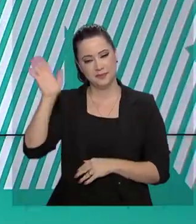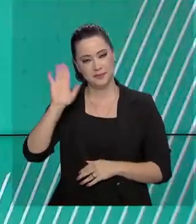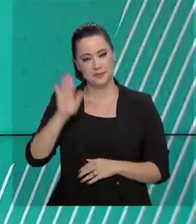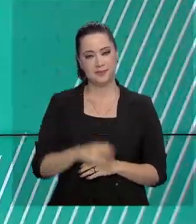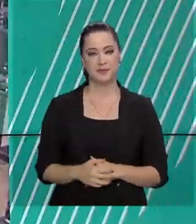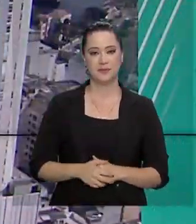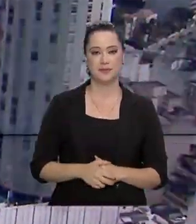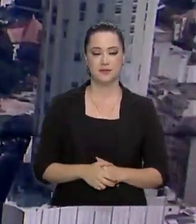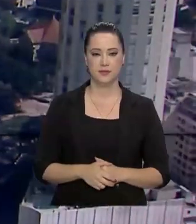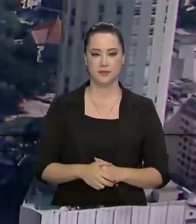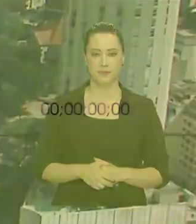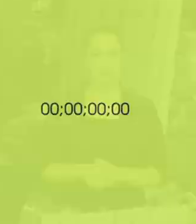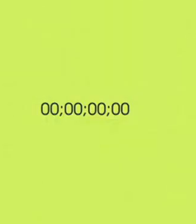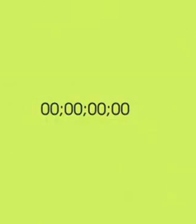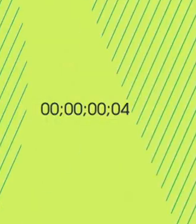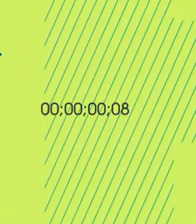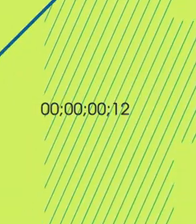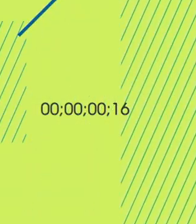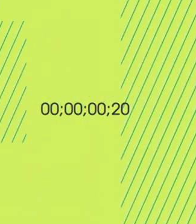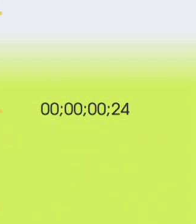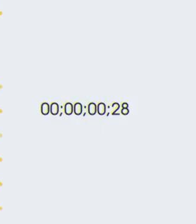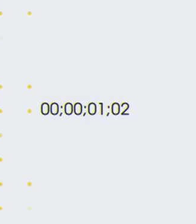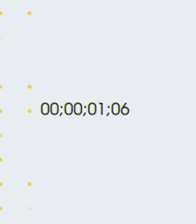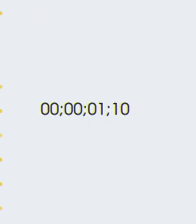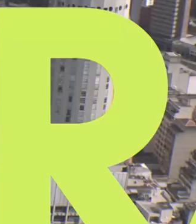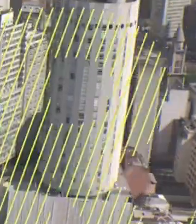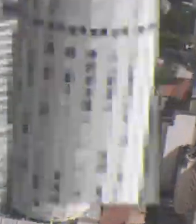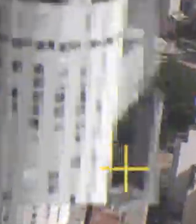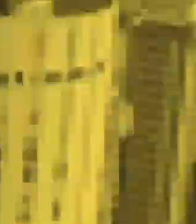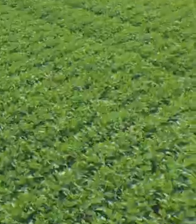e até a próxima. Tchau. Tchau.